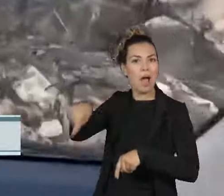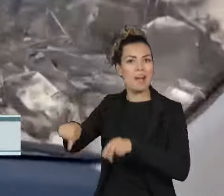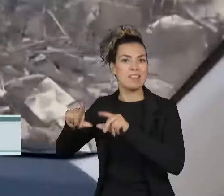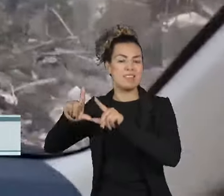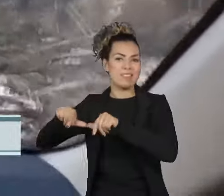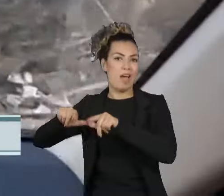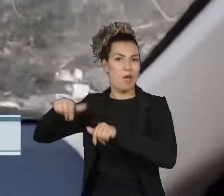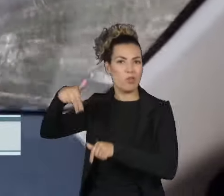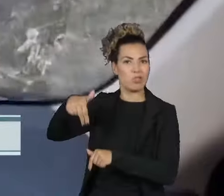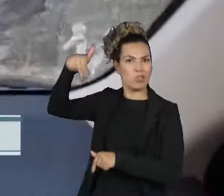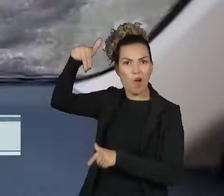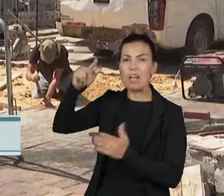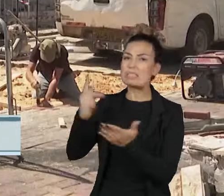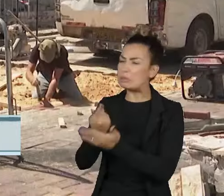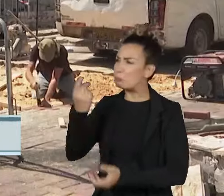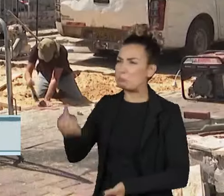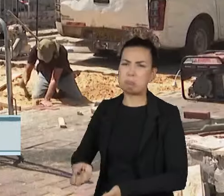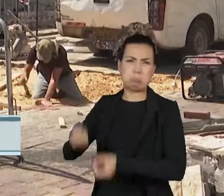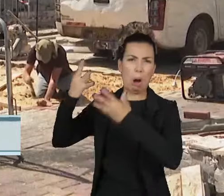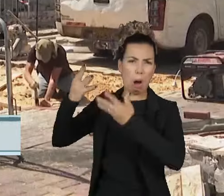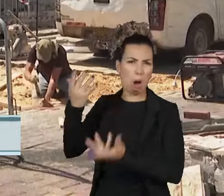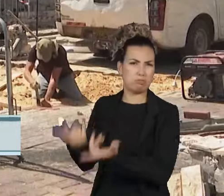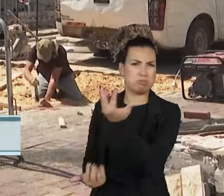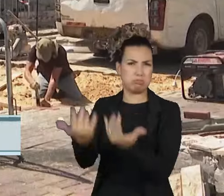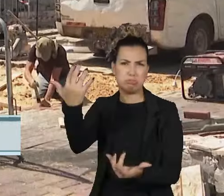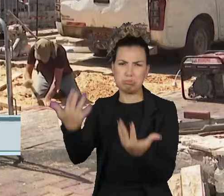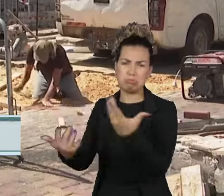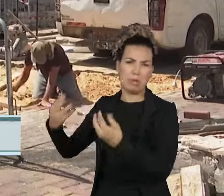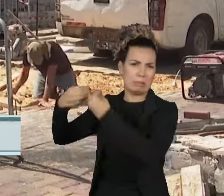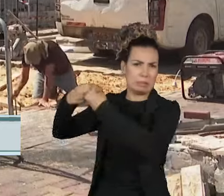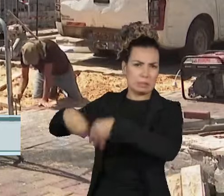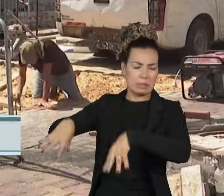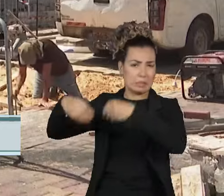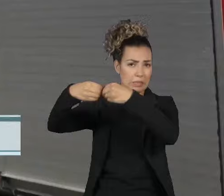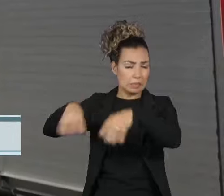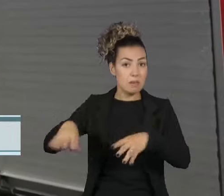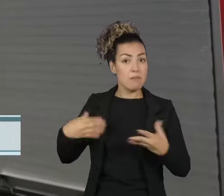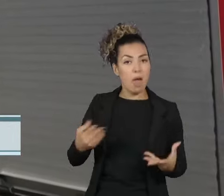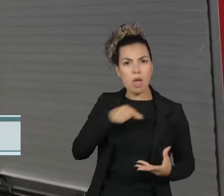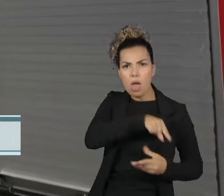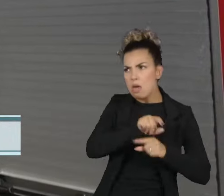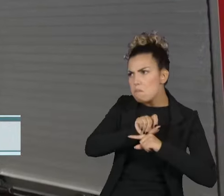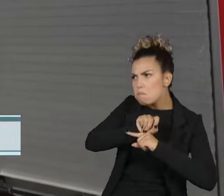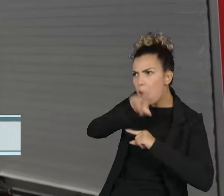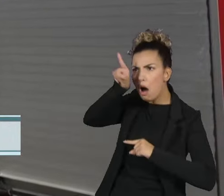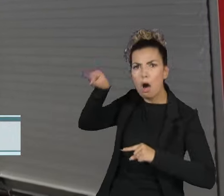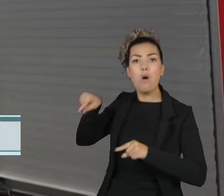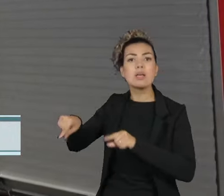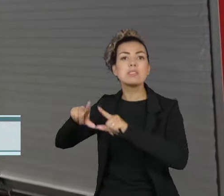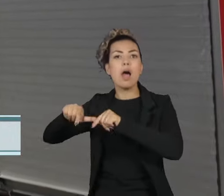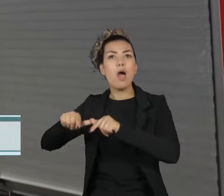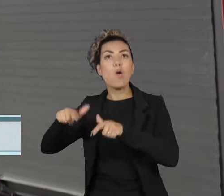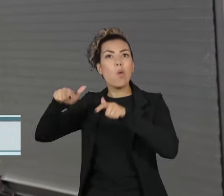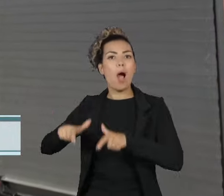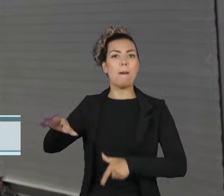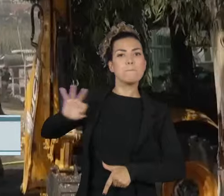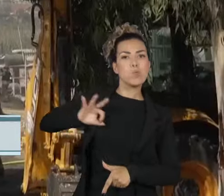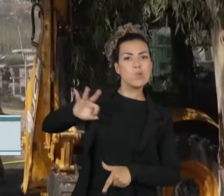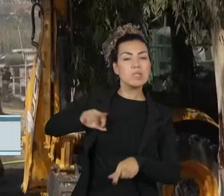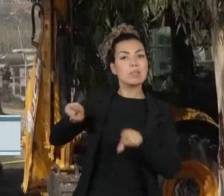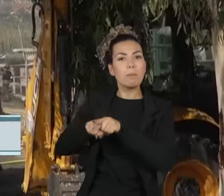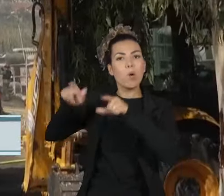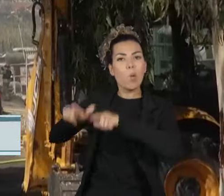prejuízos na região. Durante a noite, o grupo mirou em bases militares israelenses e em um campo de